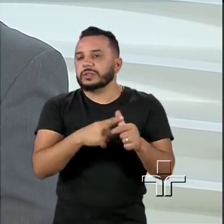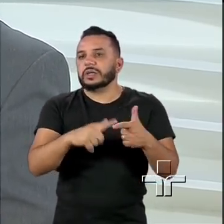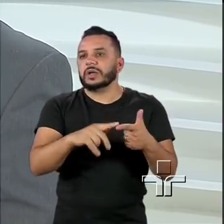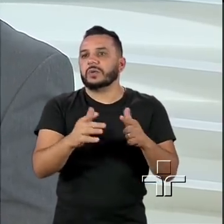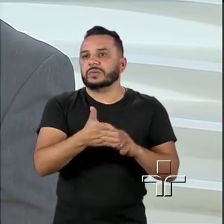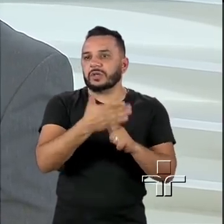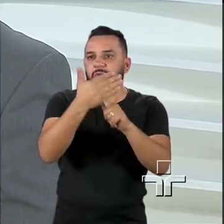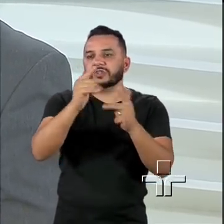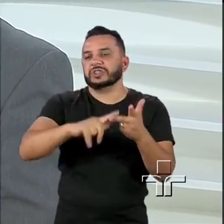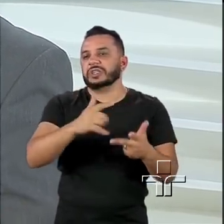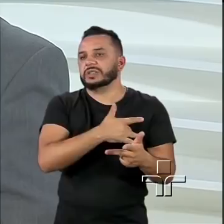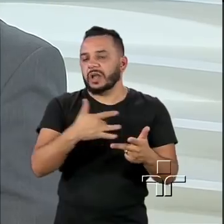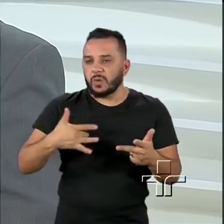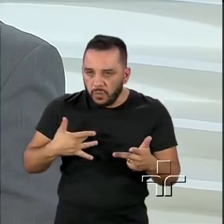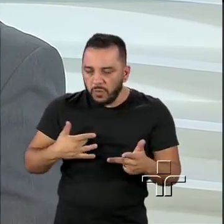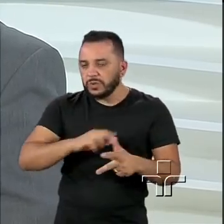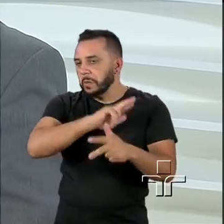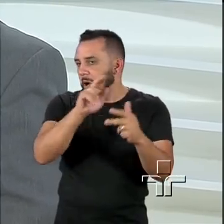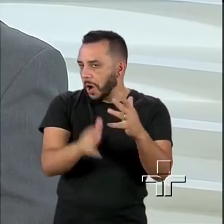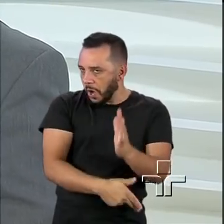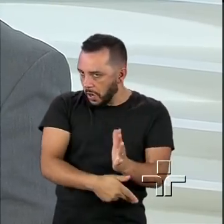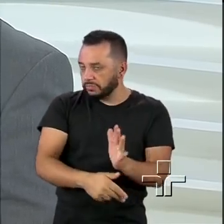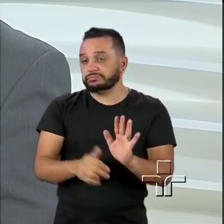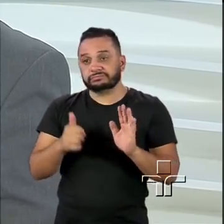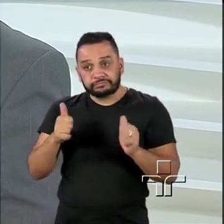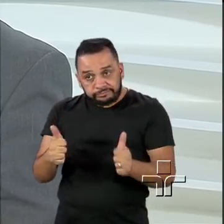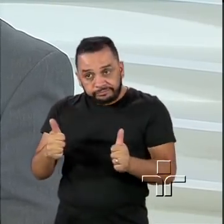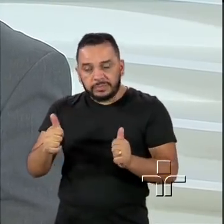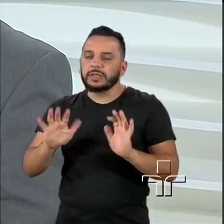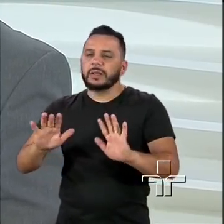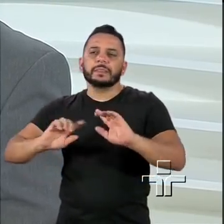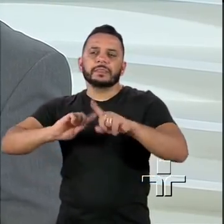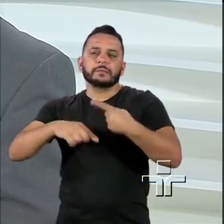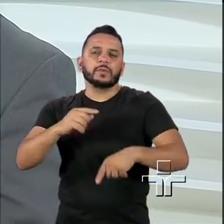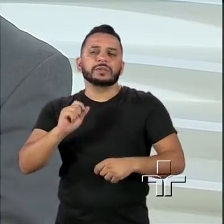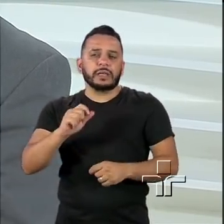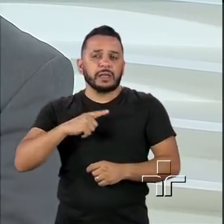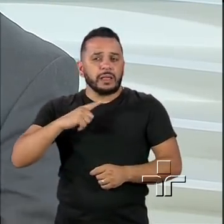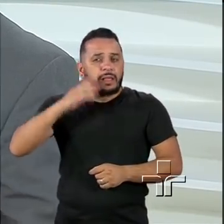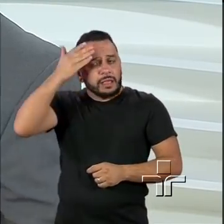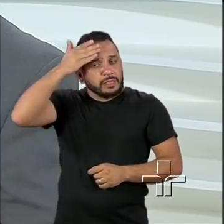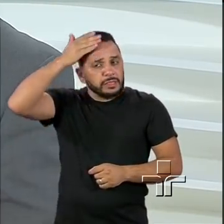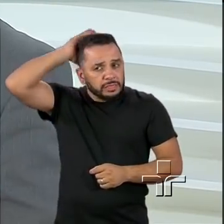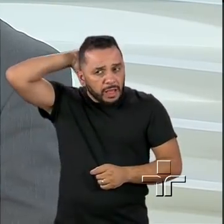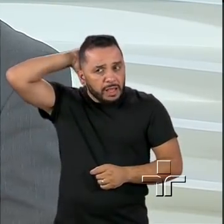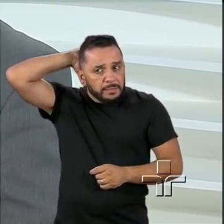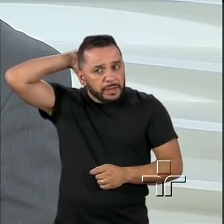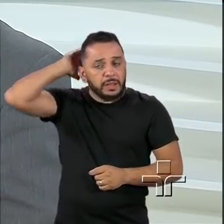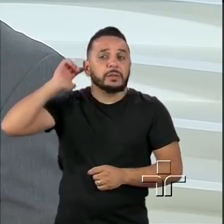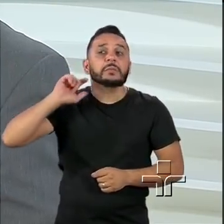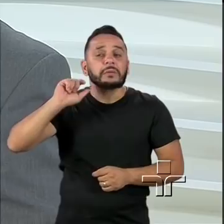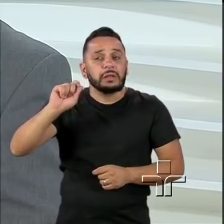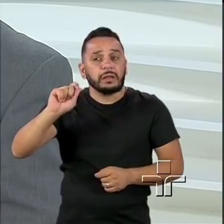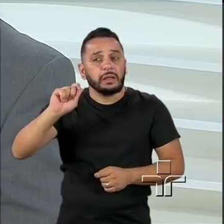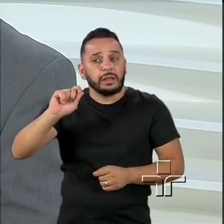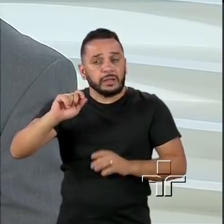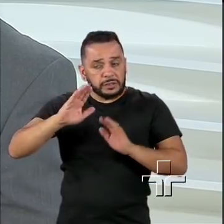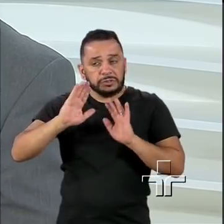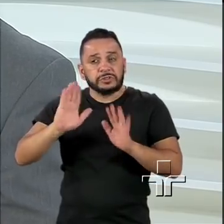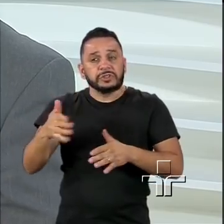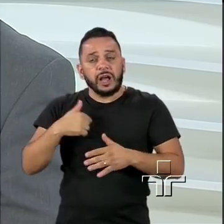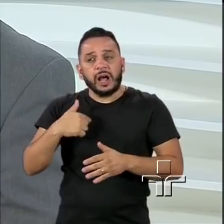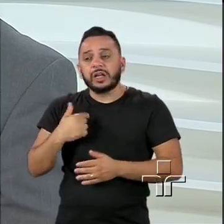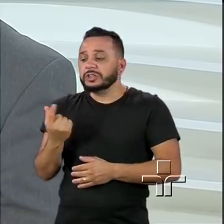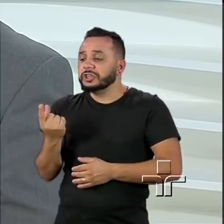do governo Temer, com emenda constitucional do senador Serra, do PSDB, nesse consórcio MDB e PSDB, é